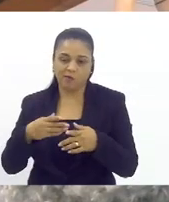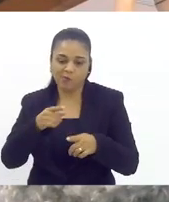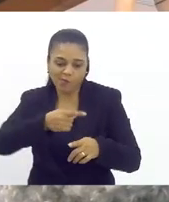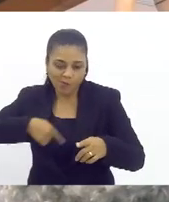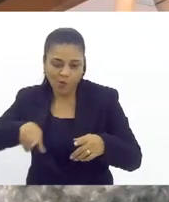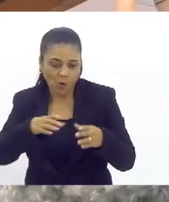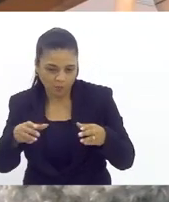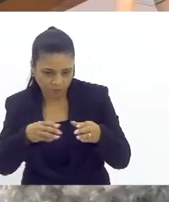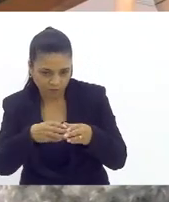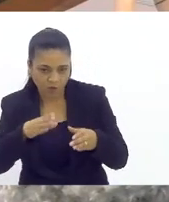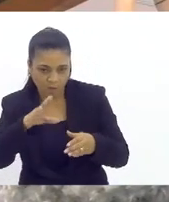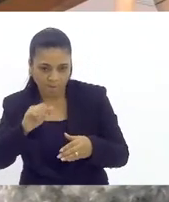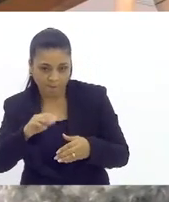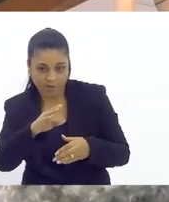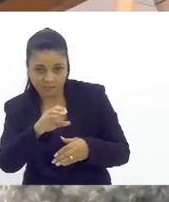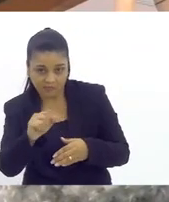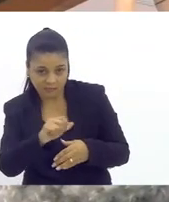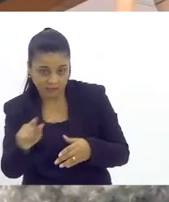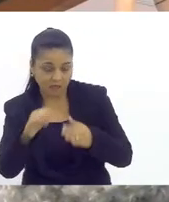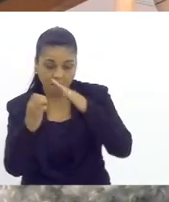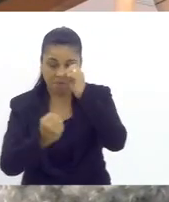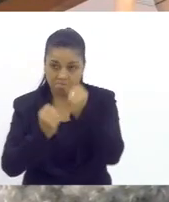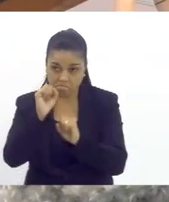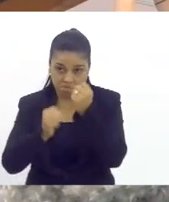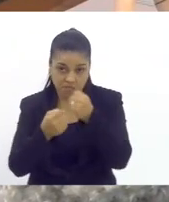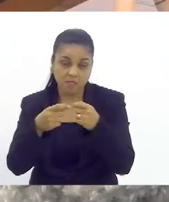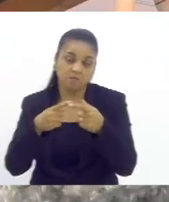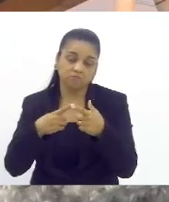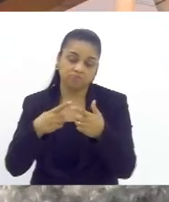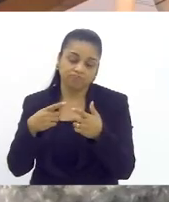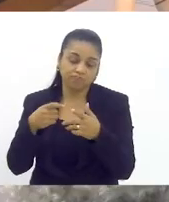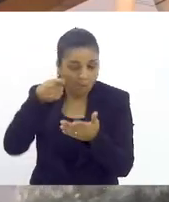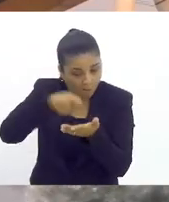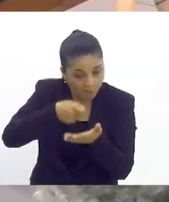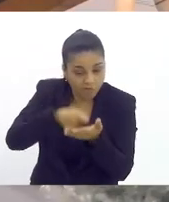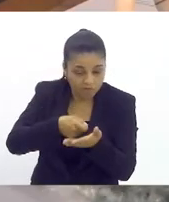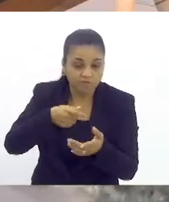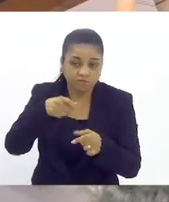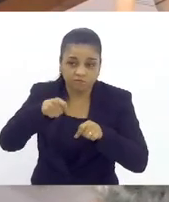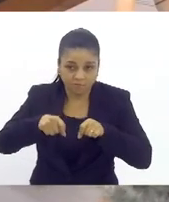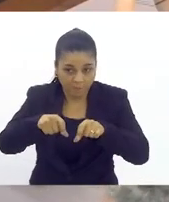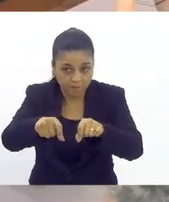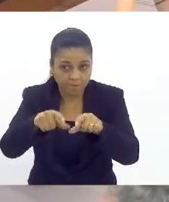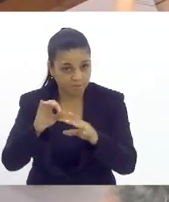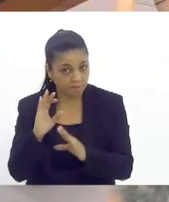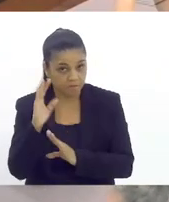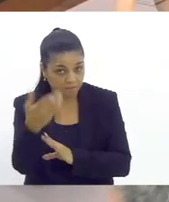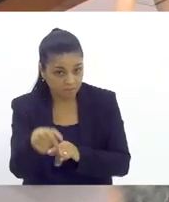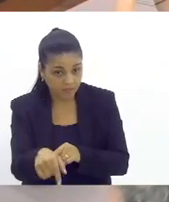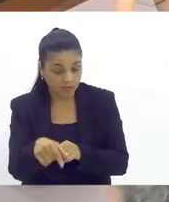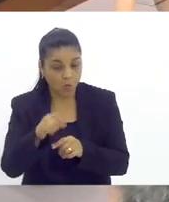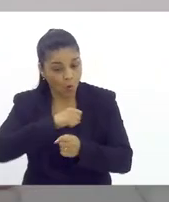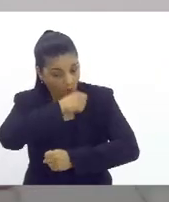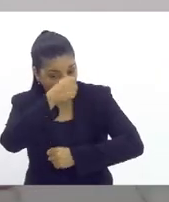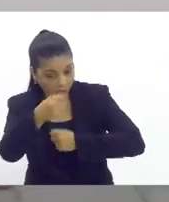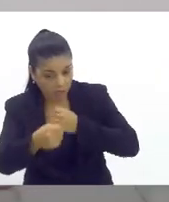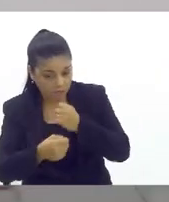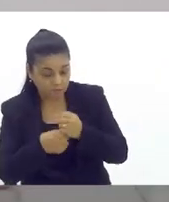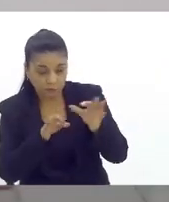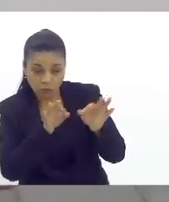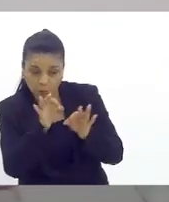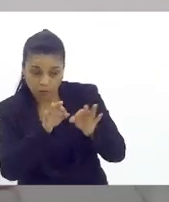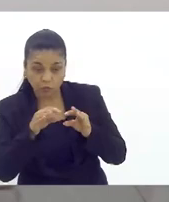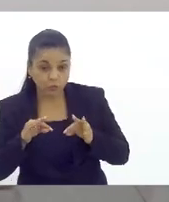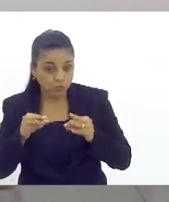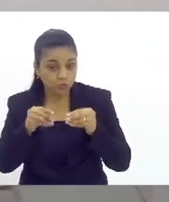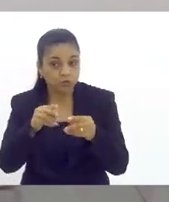que têm obrigação legal de replantar vocês saberem olha pro ano que vem esse plano nós